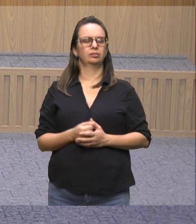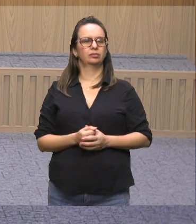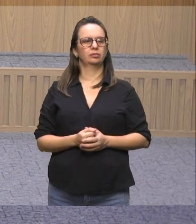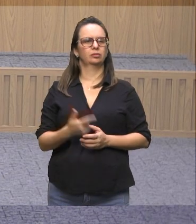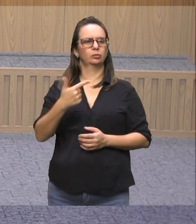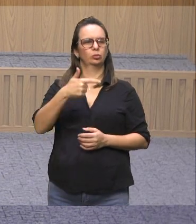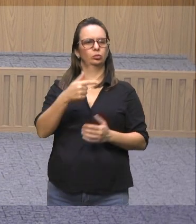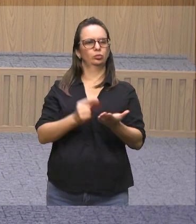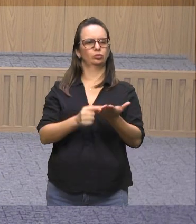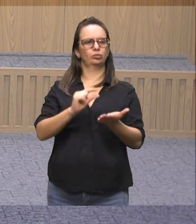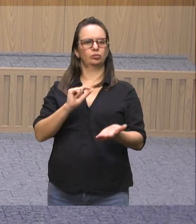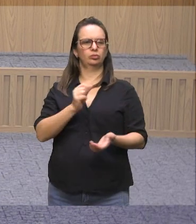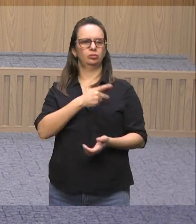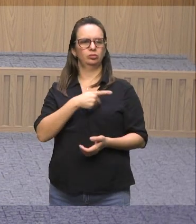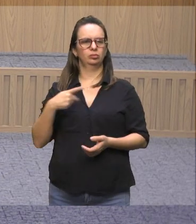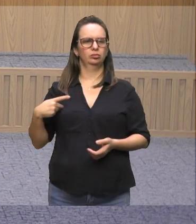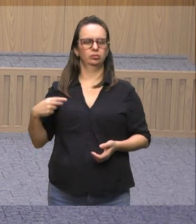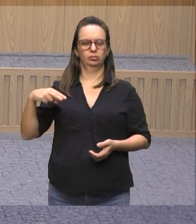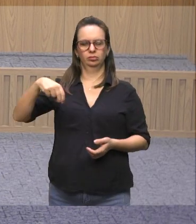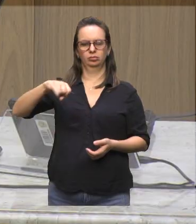Nivaldo quanto do pastor Edinho,